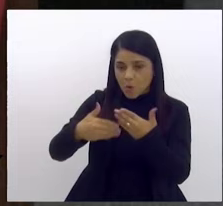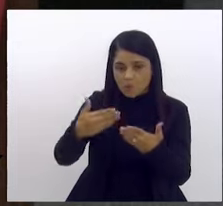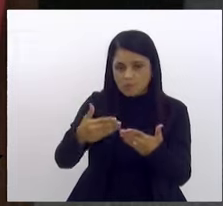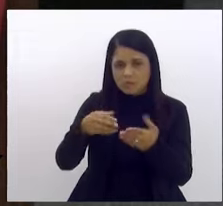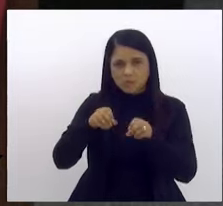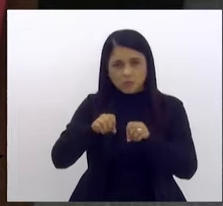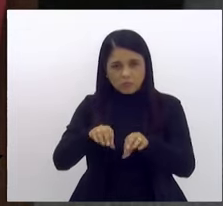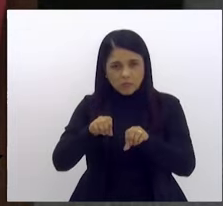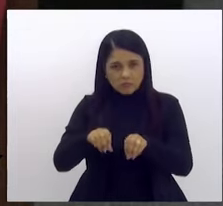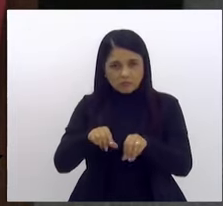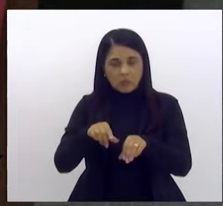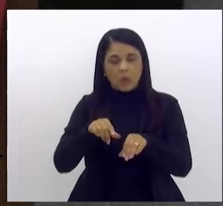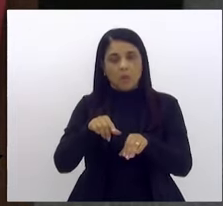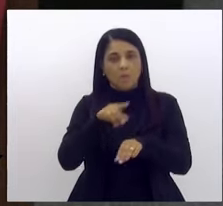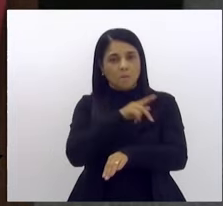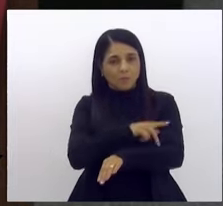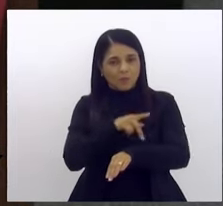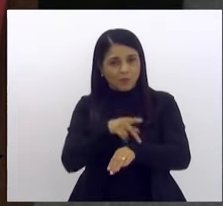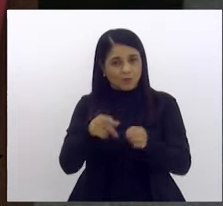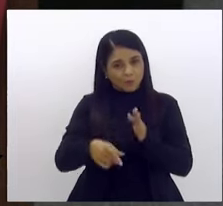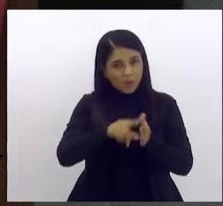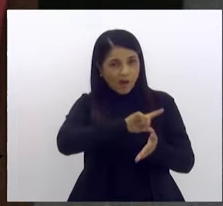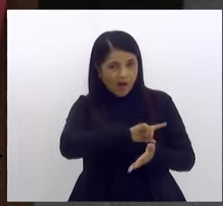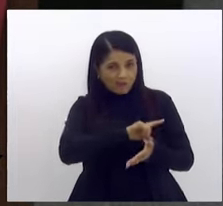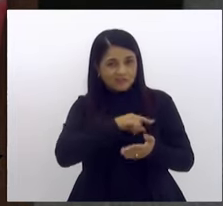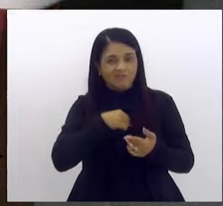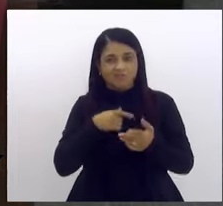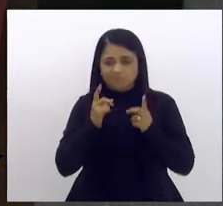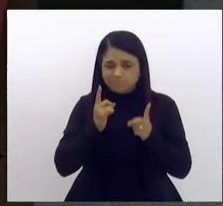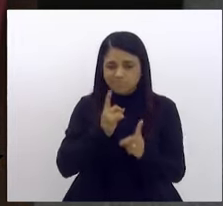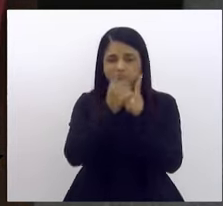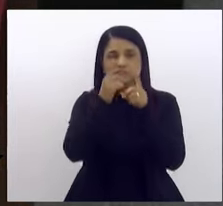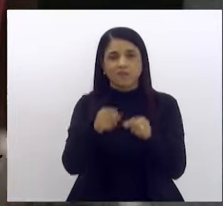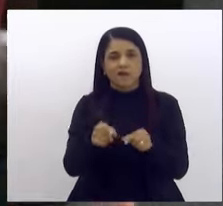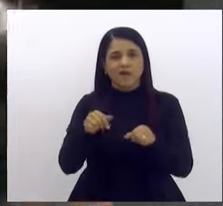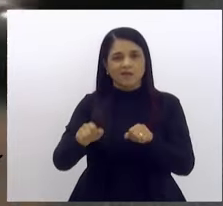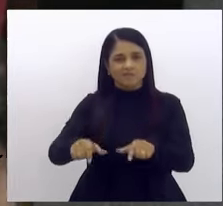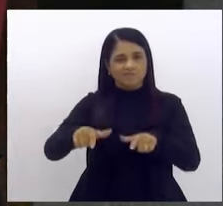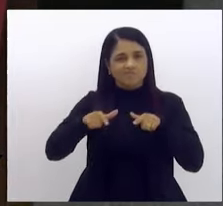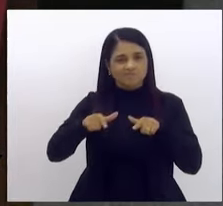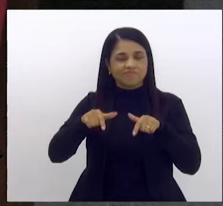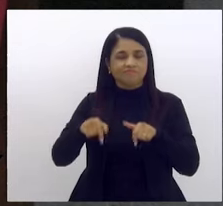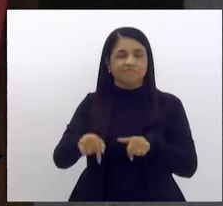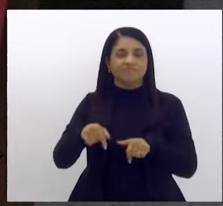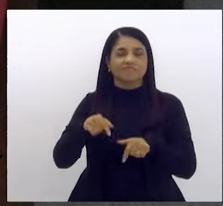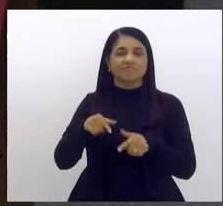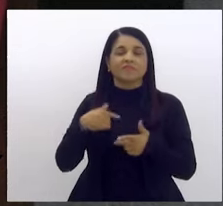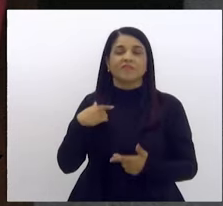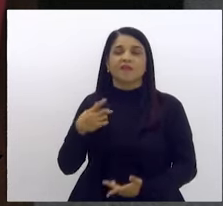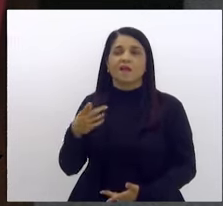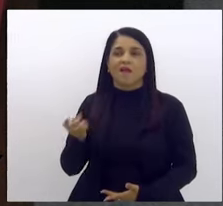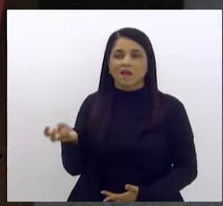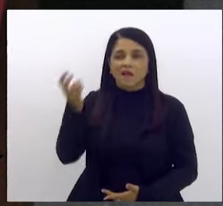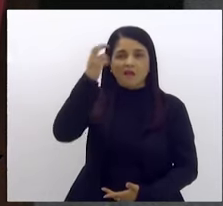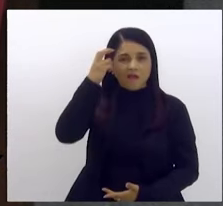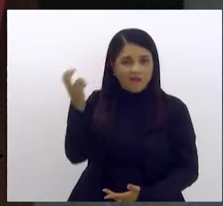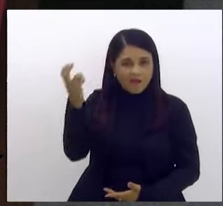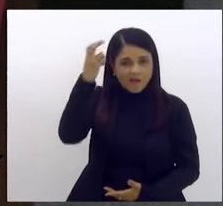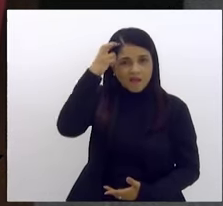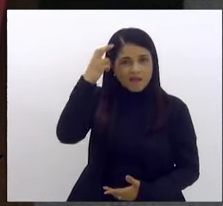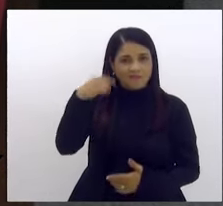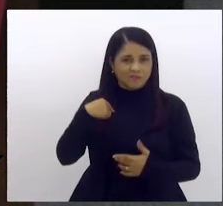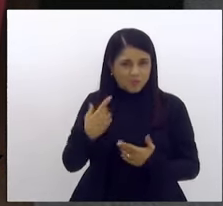que diagnosticasse as suas altas habilidades, dificilmente ele estaria concluindo um curso